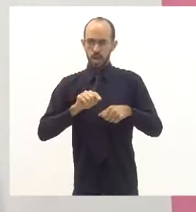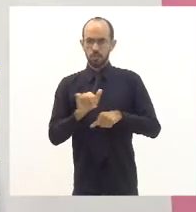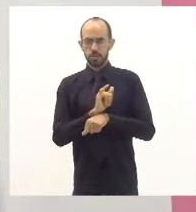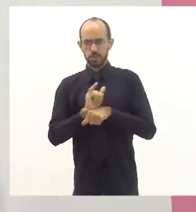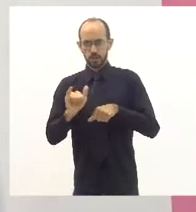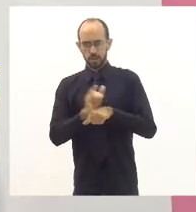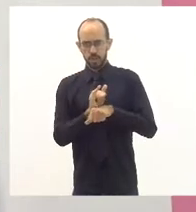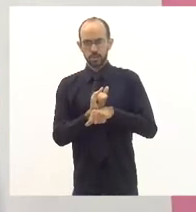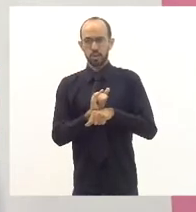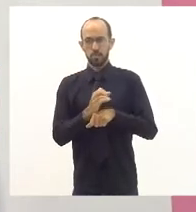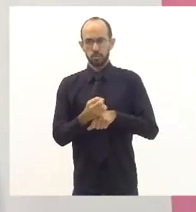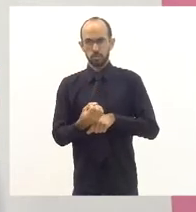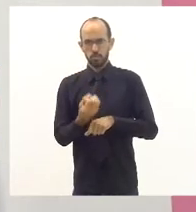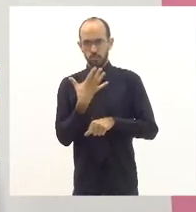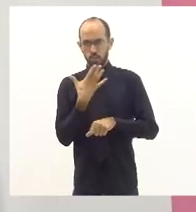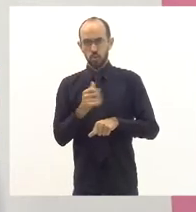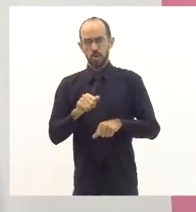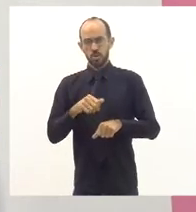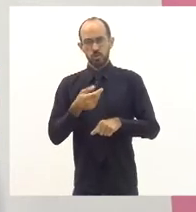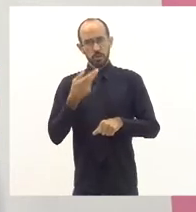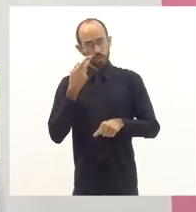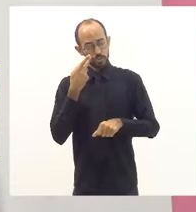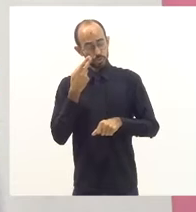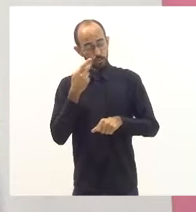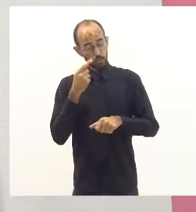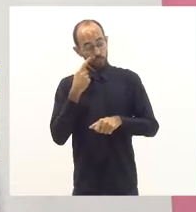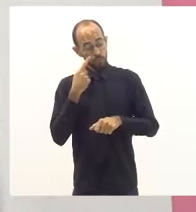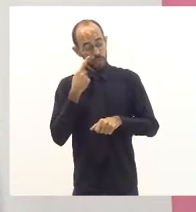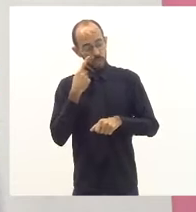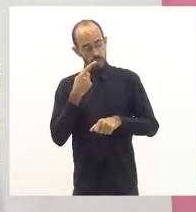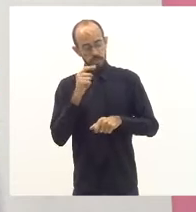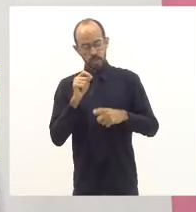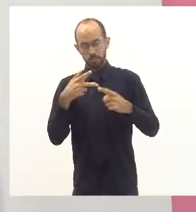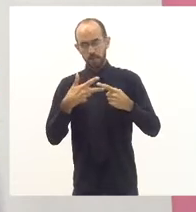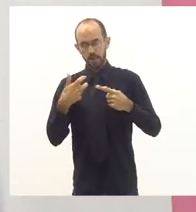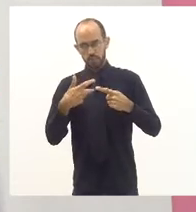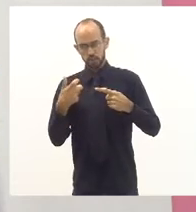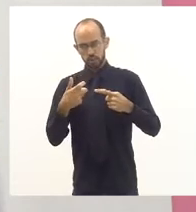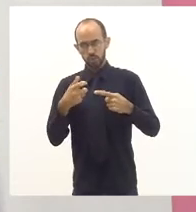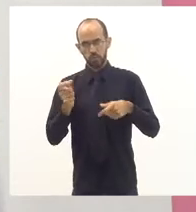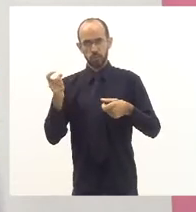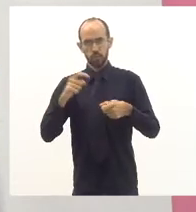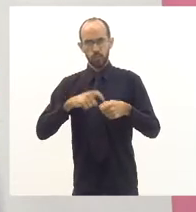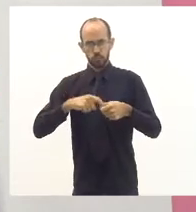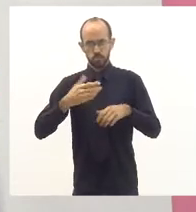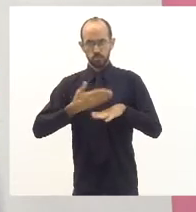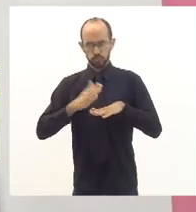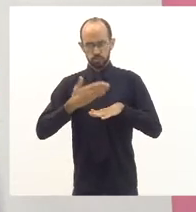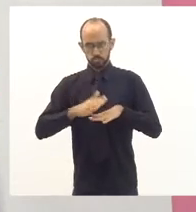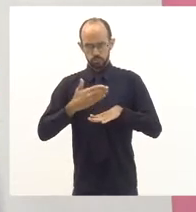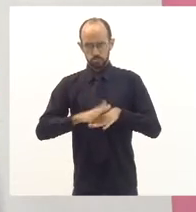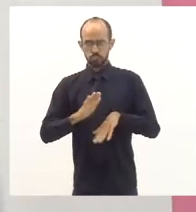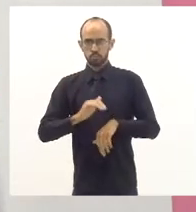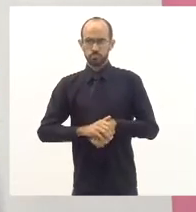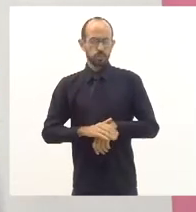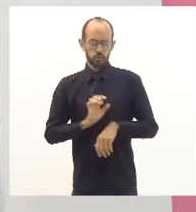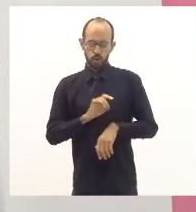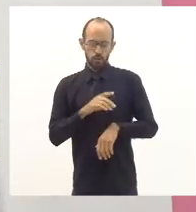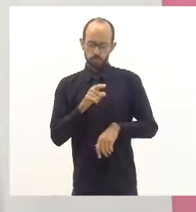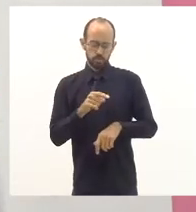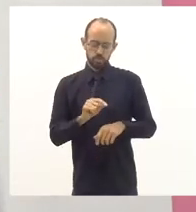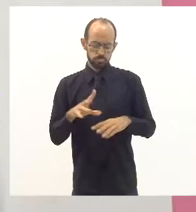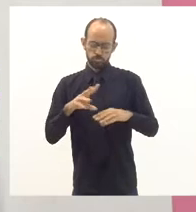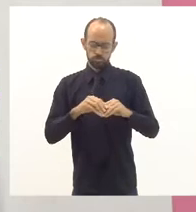aí revisitar esse aplicativo e colocar isso em prática efetivamente, né? Então, era só